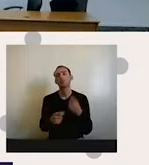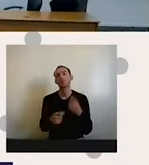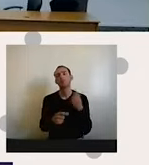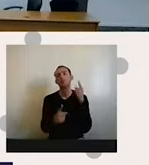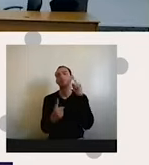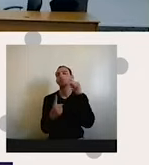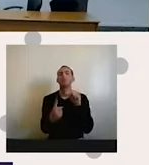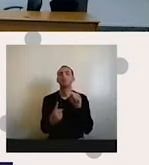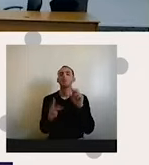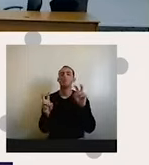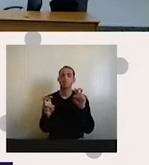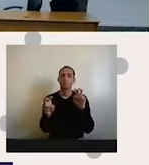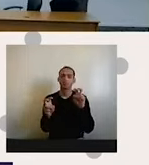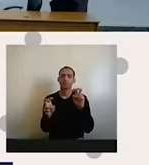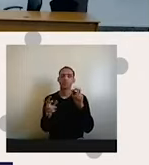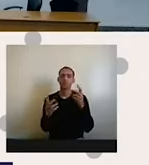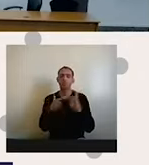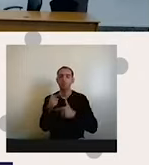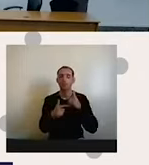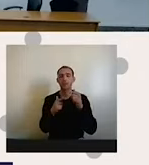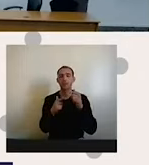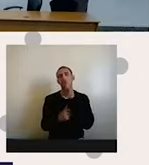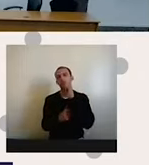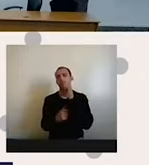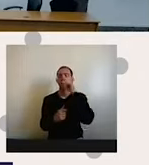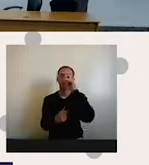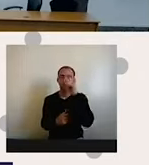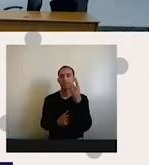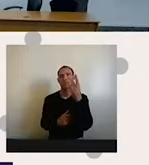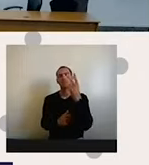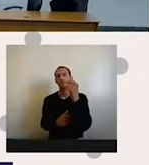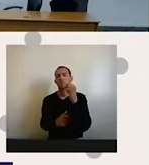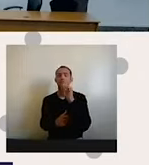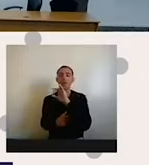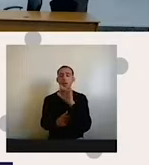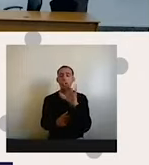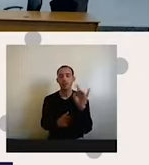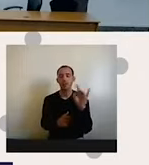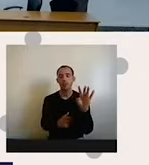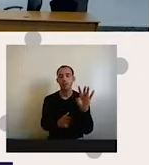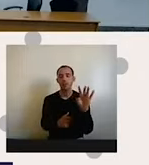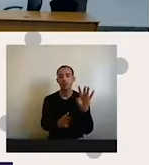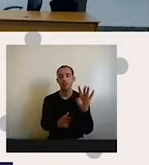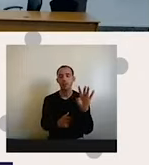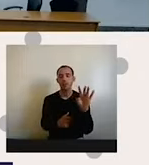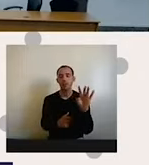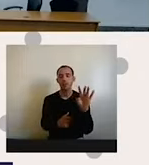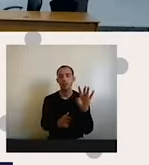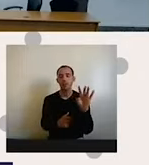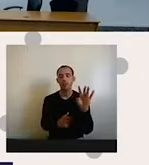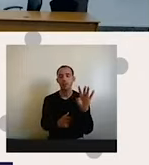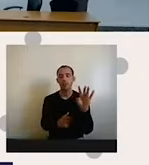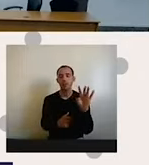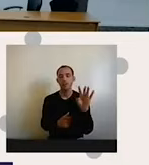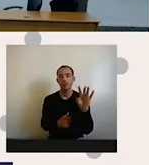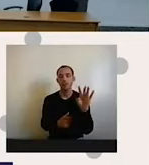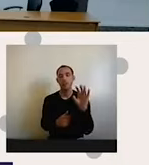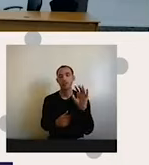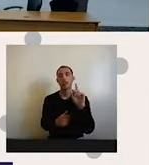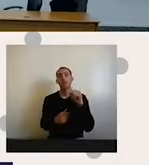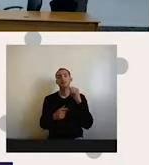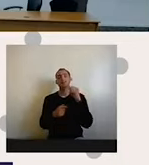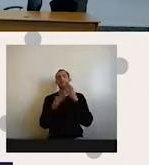leitos para cada técnico de enfermagem. Nós vamos ver o que a legislação fala, qual é o tipo do